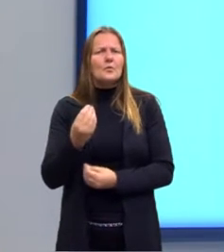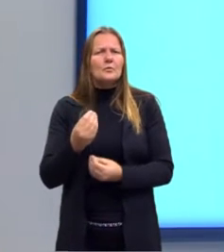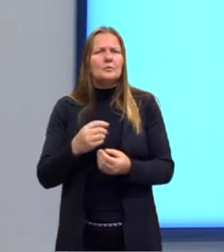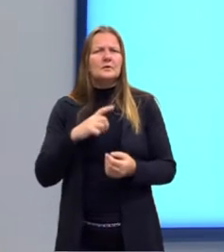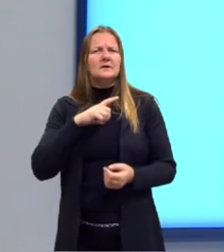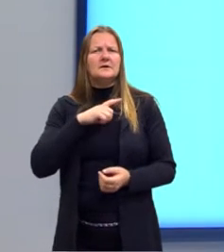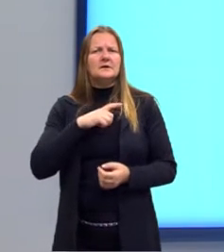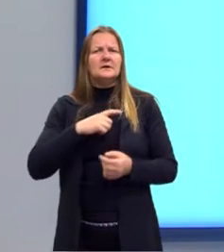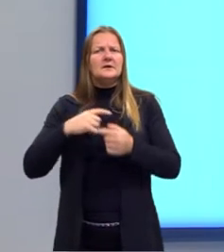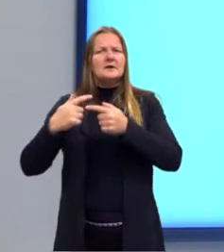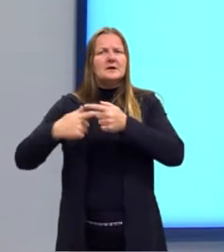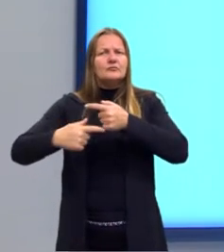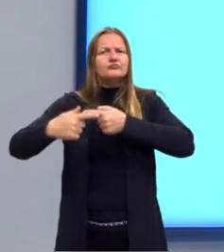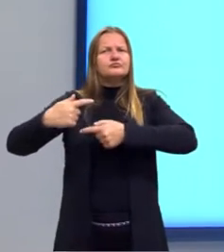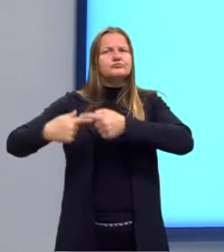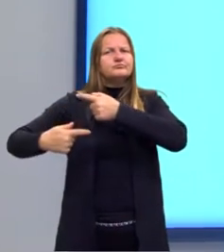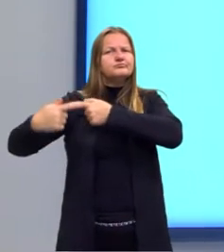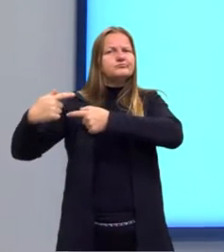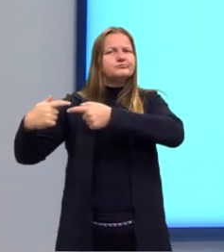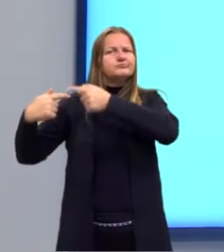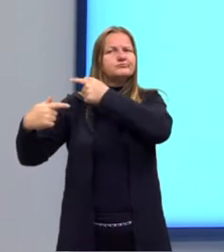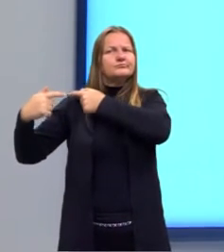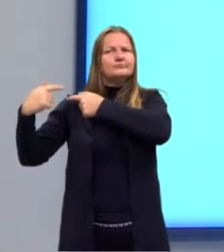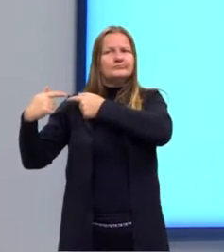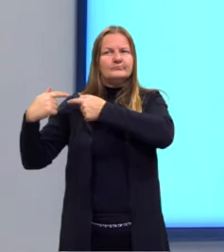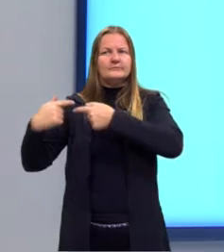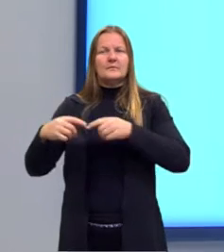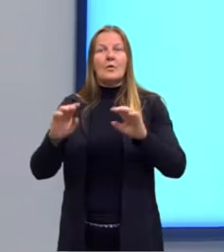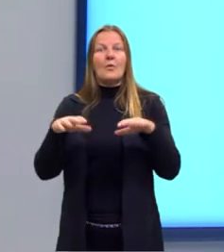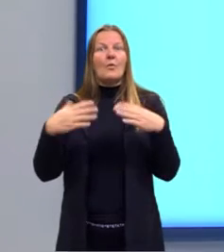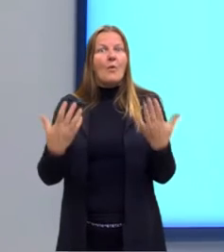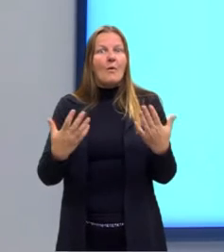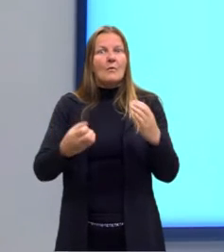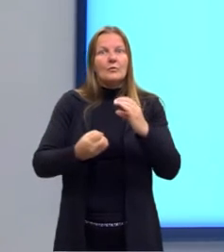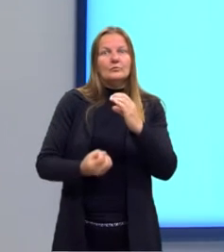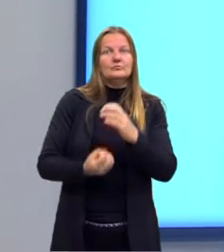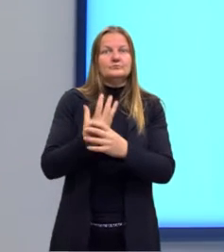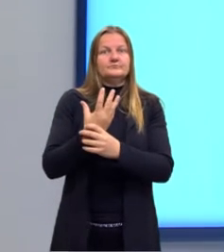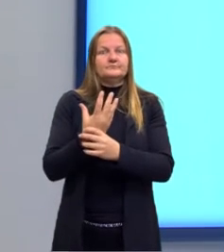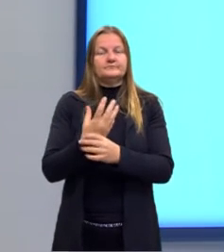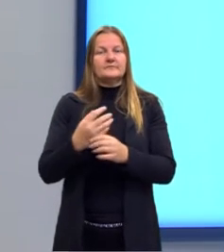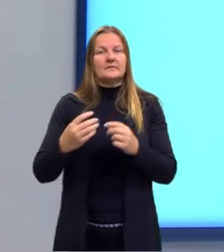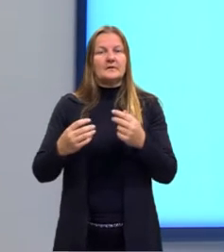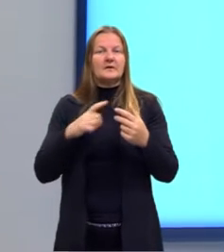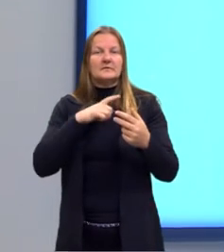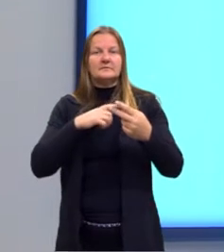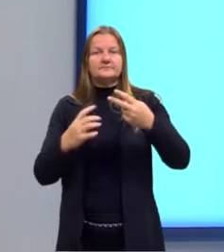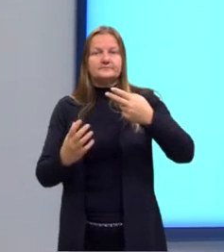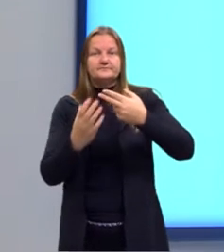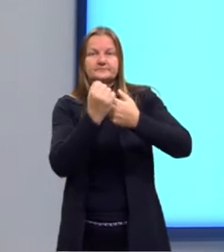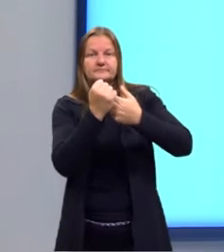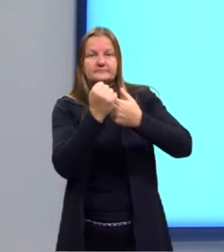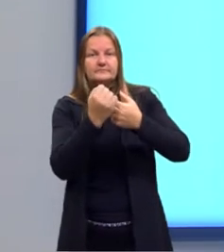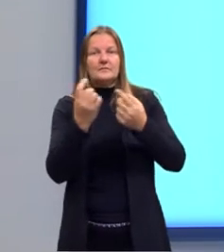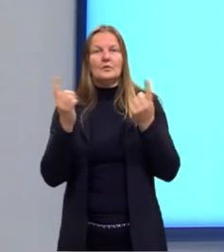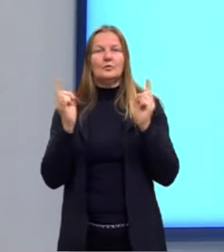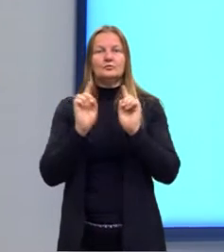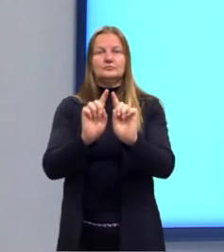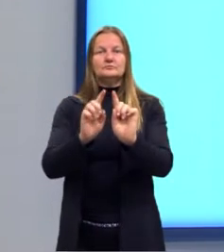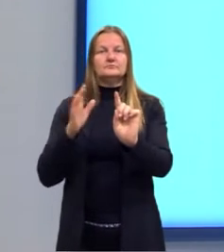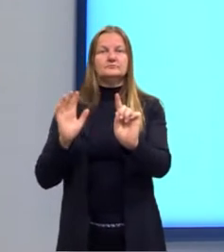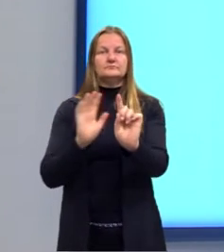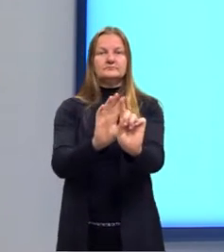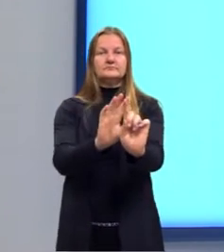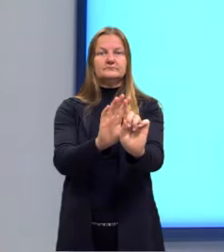se és herança que a característica do Lobo da orelha né se as herança é dominante ou recessiva